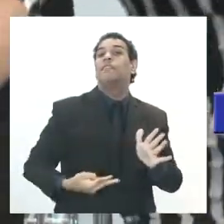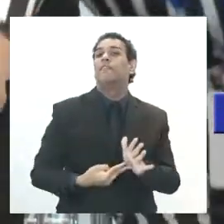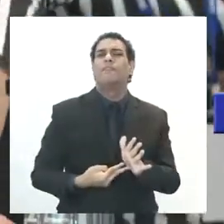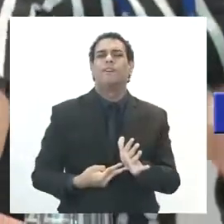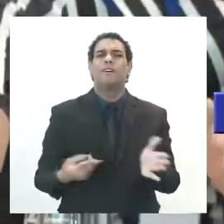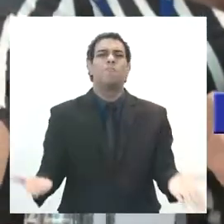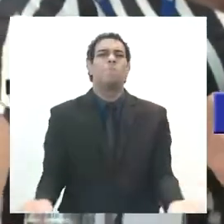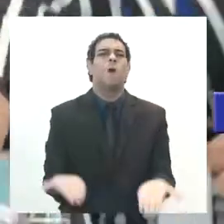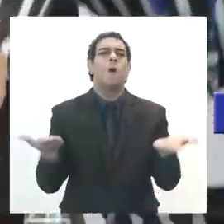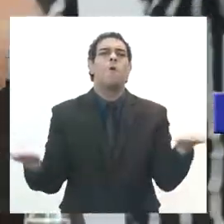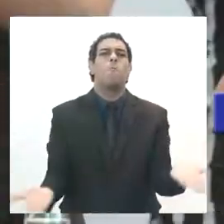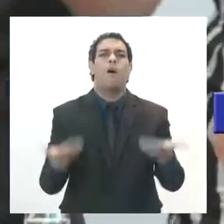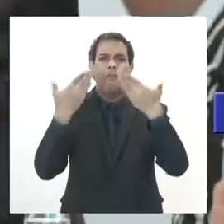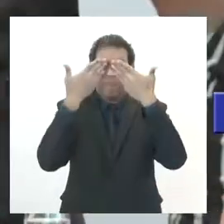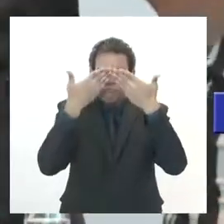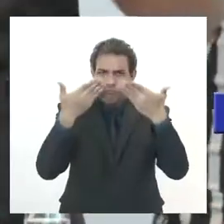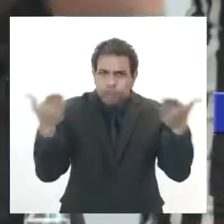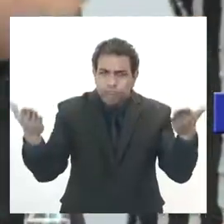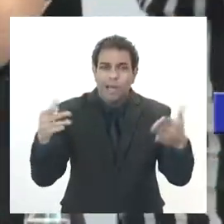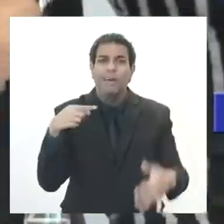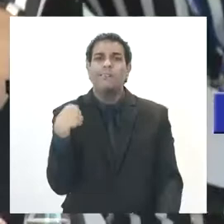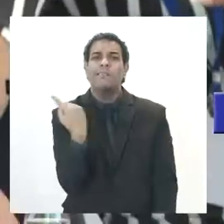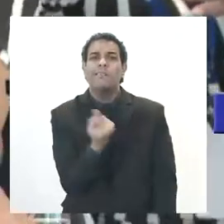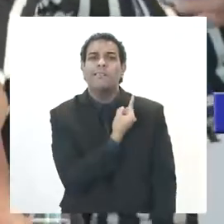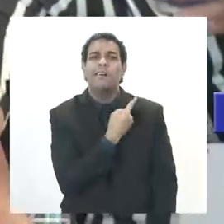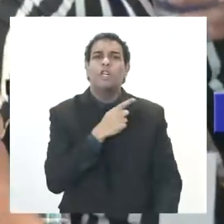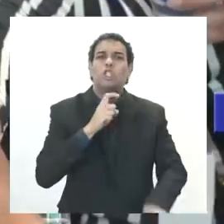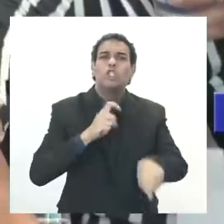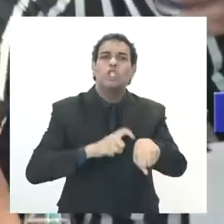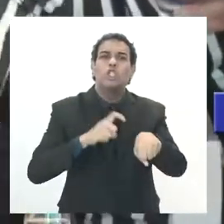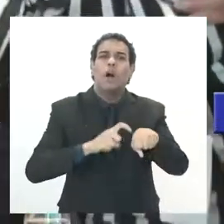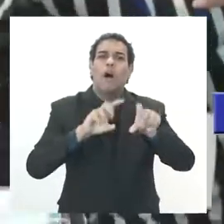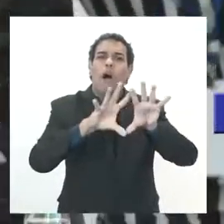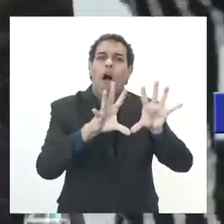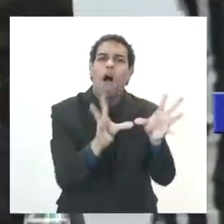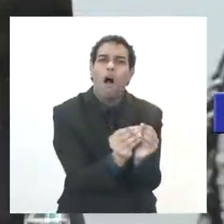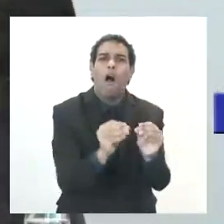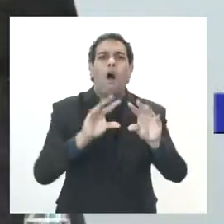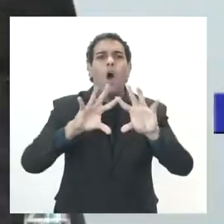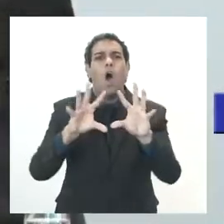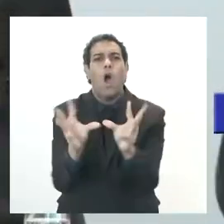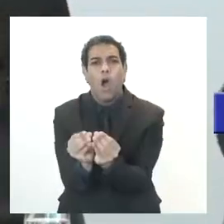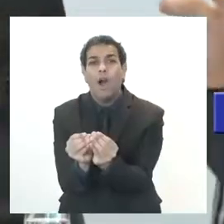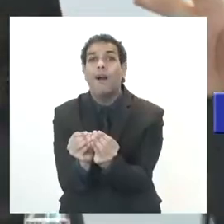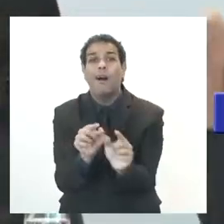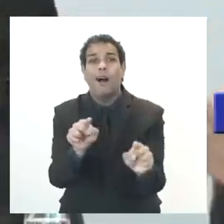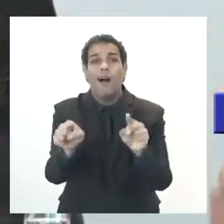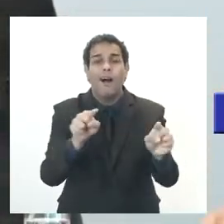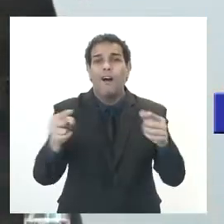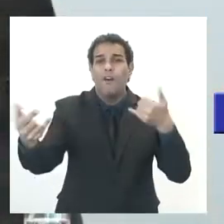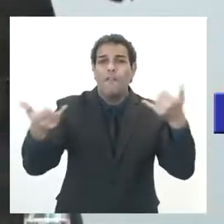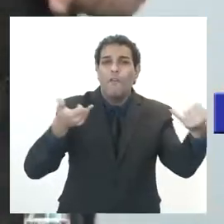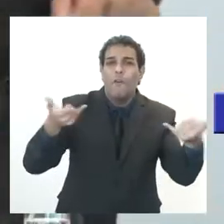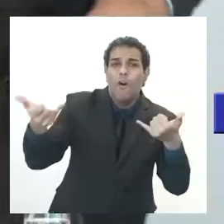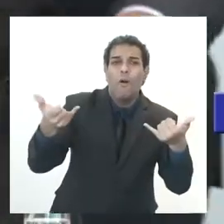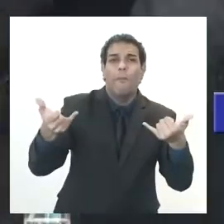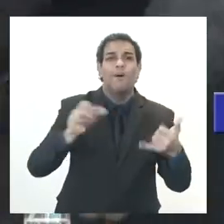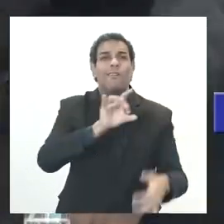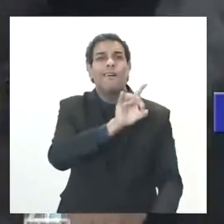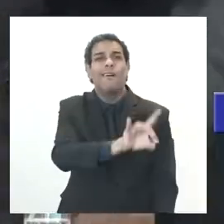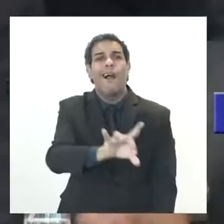ideias de tal modo que nós possamos fazer sínteses coletivas a partir das informações que nós não vimos de todos os